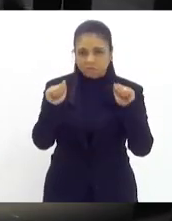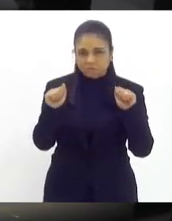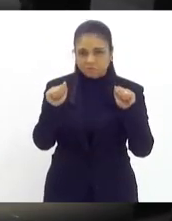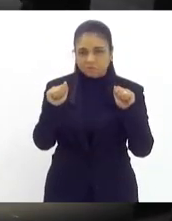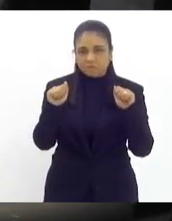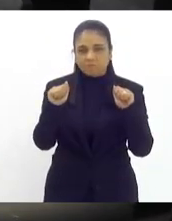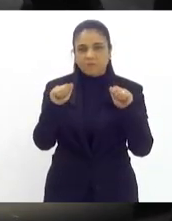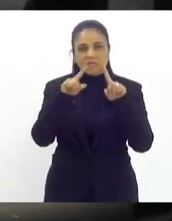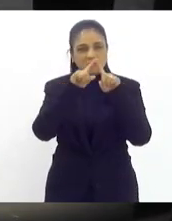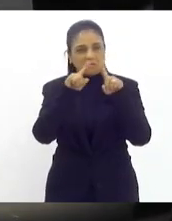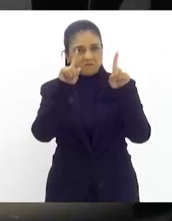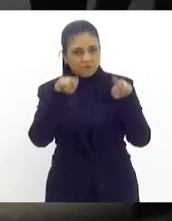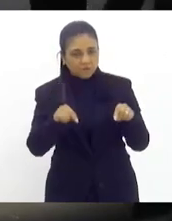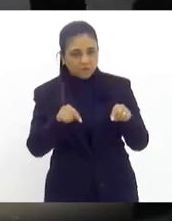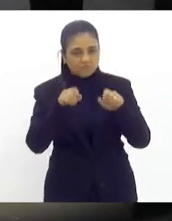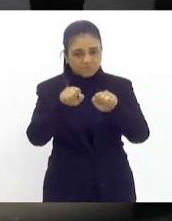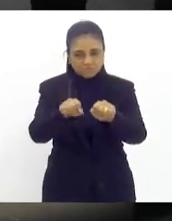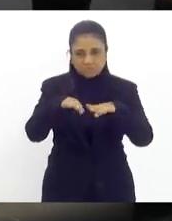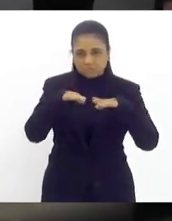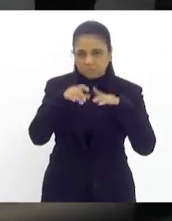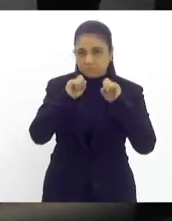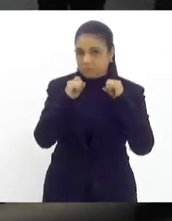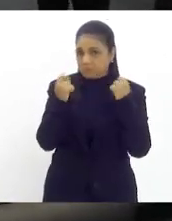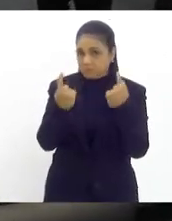servidores da casa